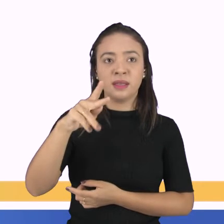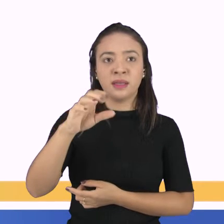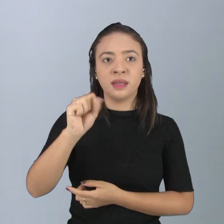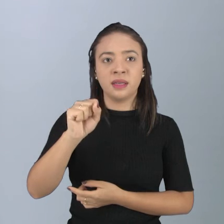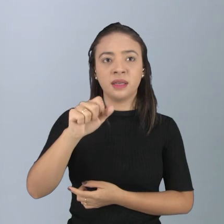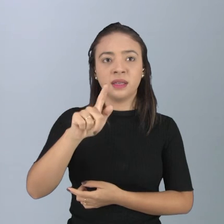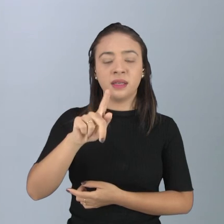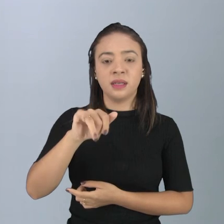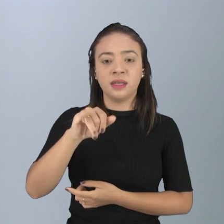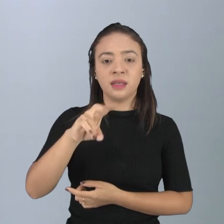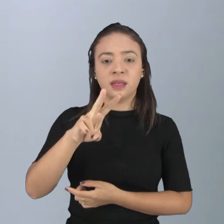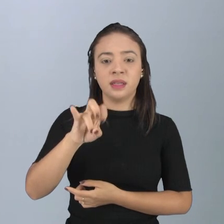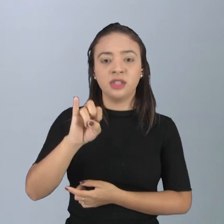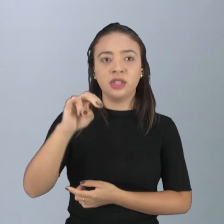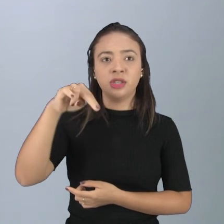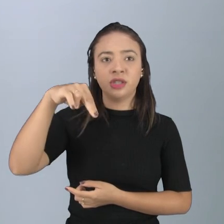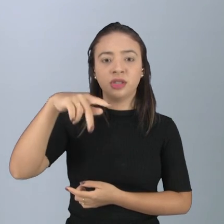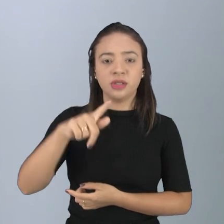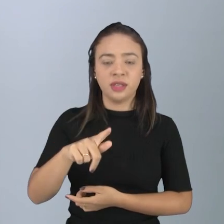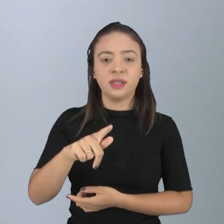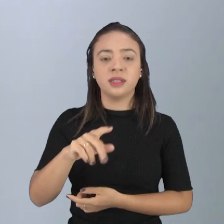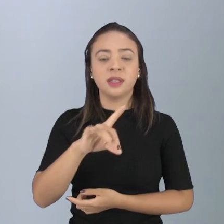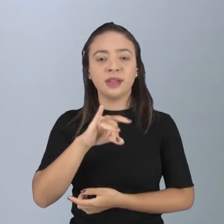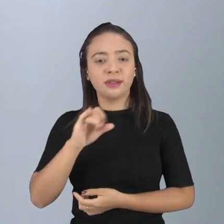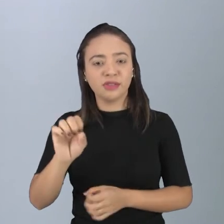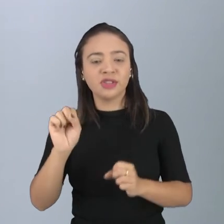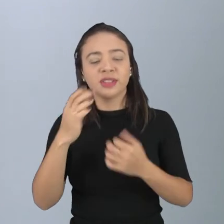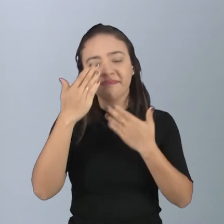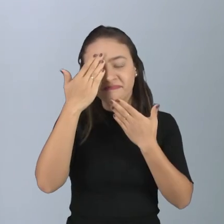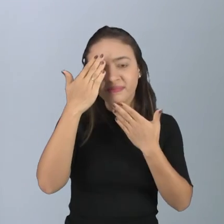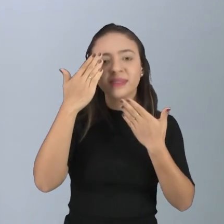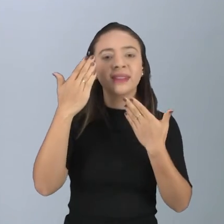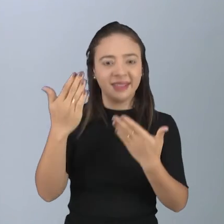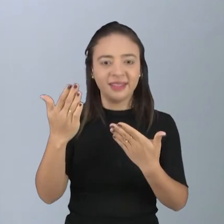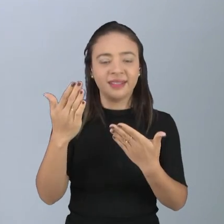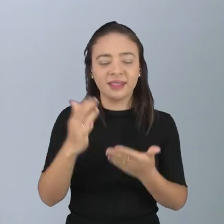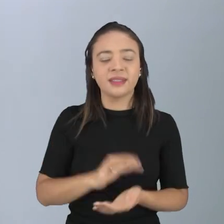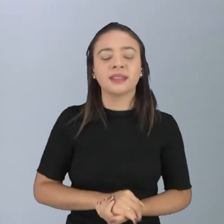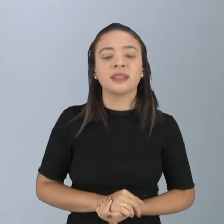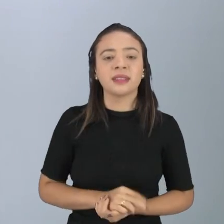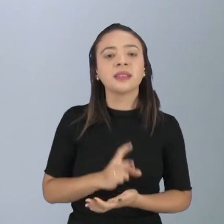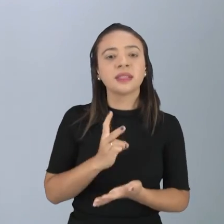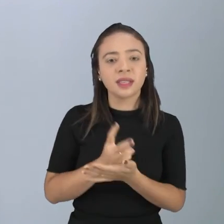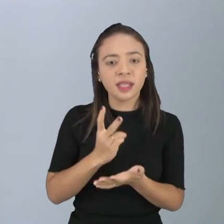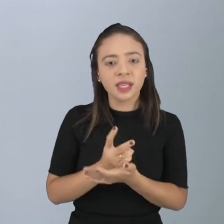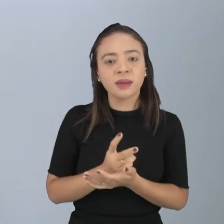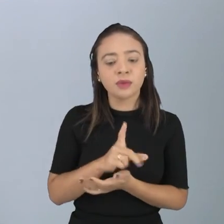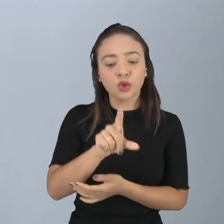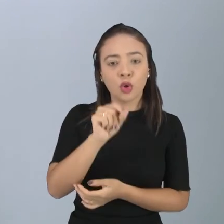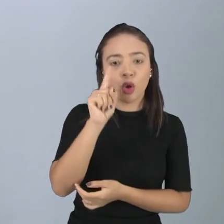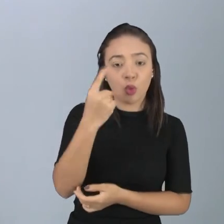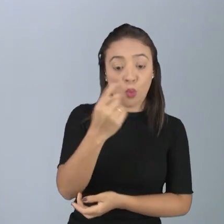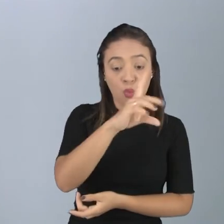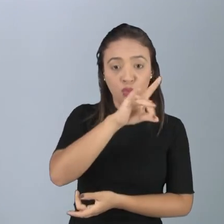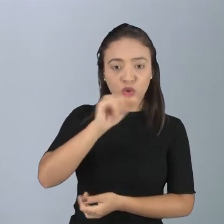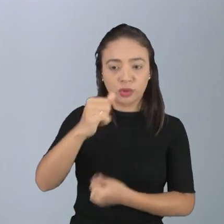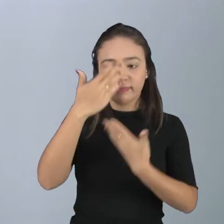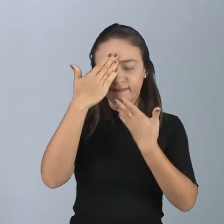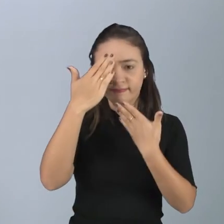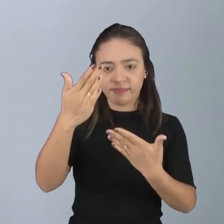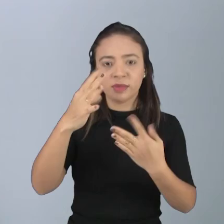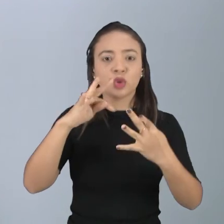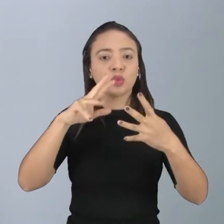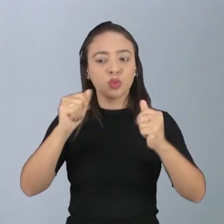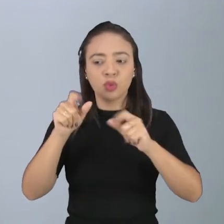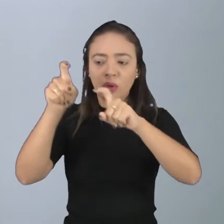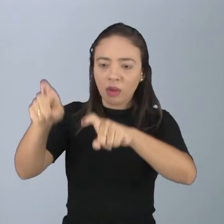Thanksgiving. O que é o Thanksgiving? O Dia de Ação de Graça. A gente viu que eles tiram esse dia no ano para agradecer a colheita,